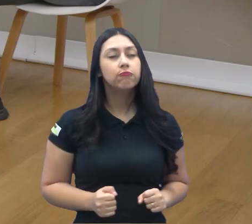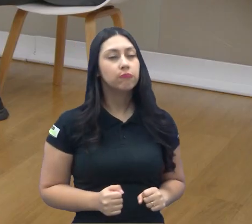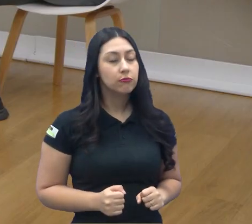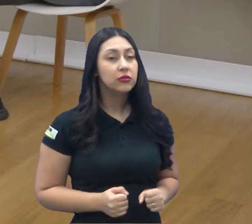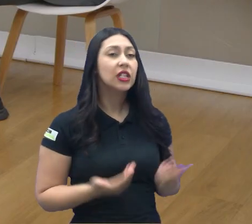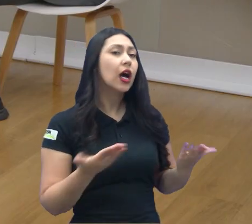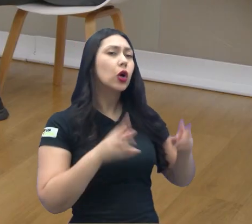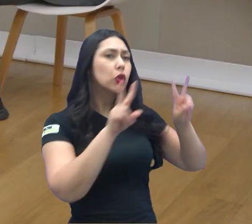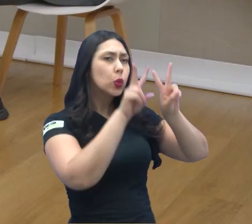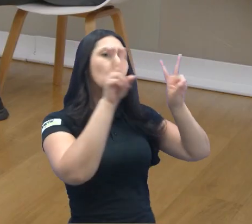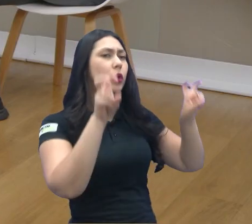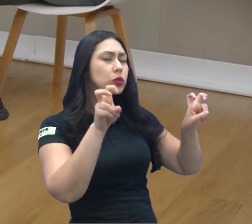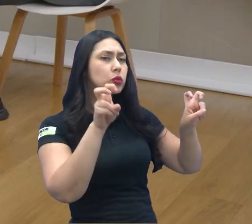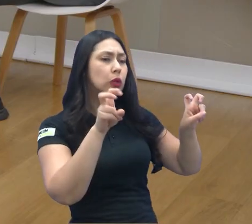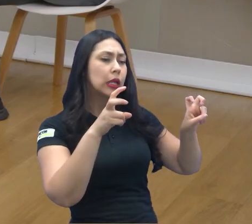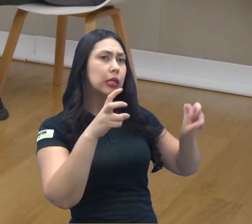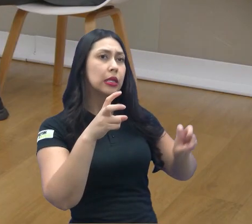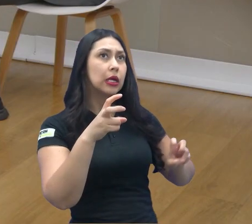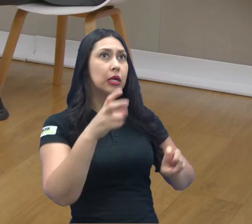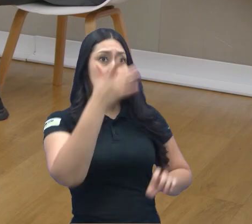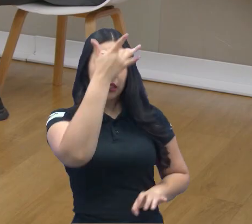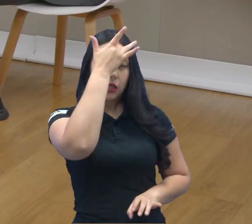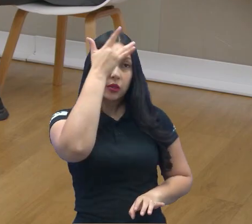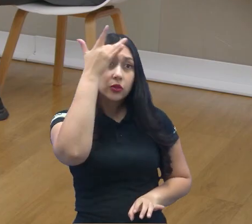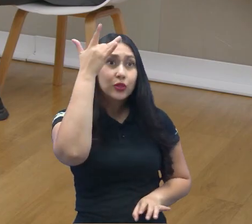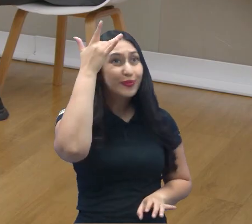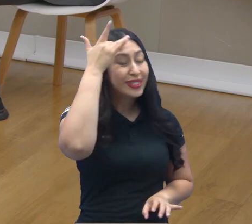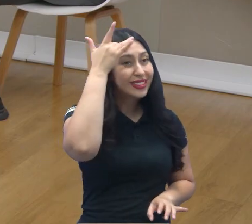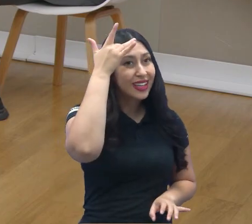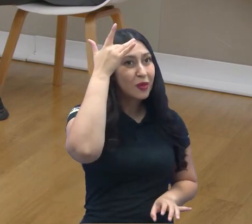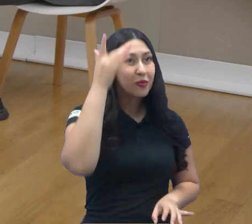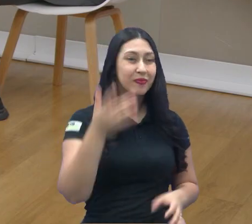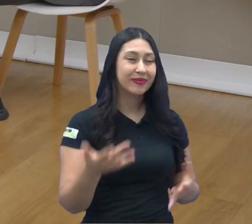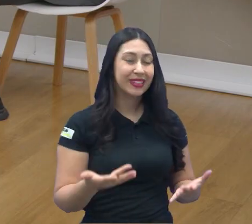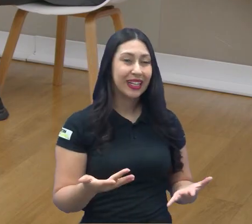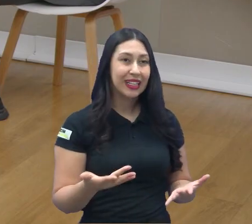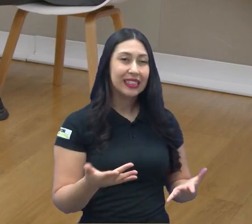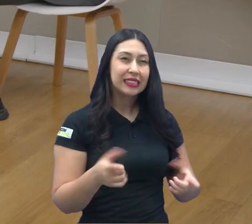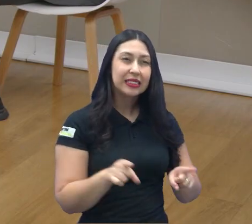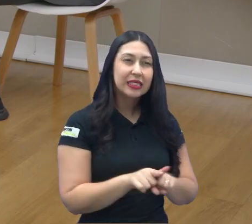pouquinho dessa parte da saúde mental, que ela fica bastante abalada, a gente também,